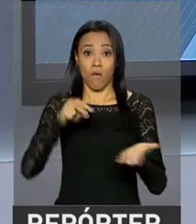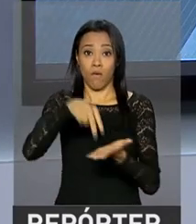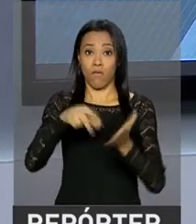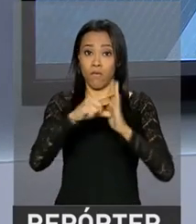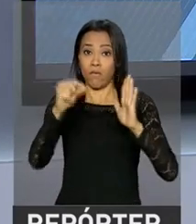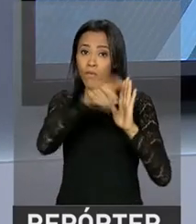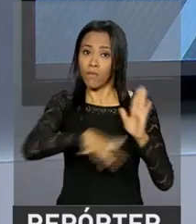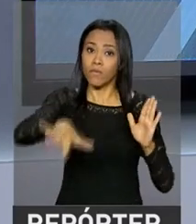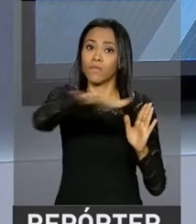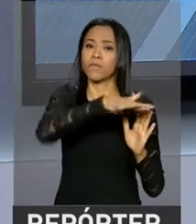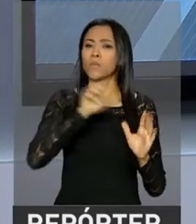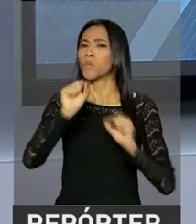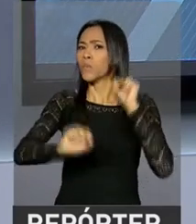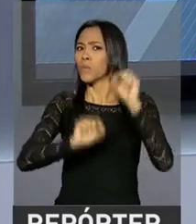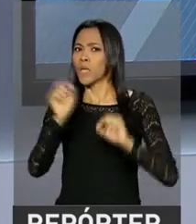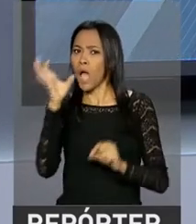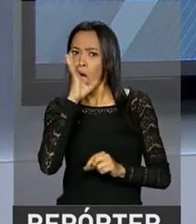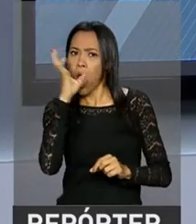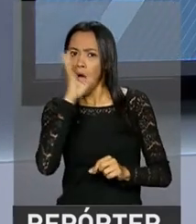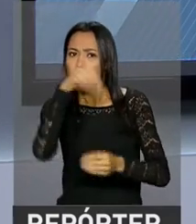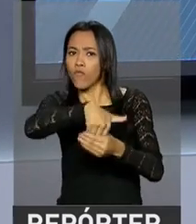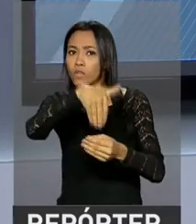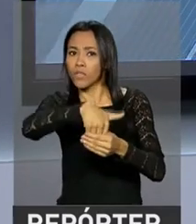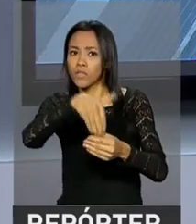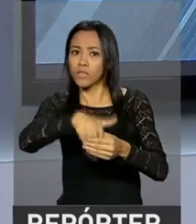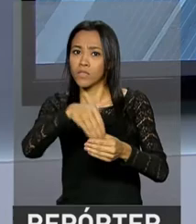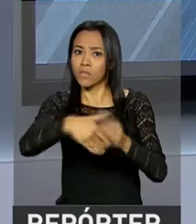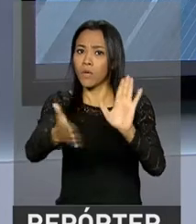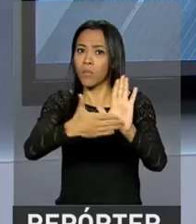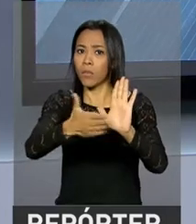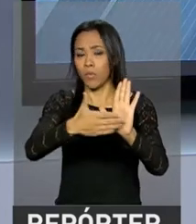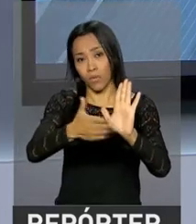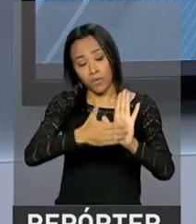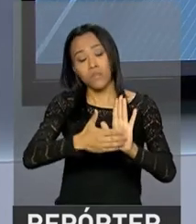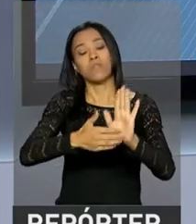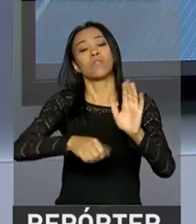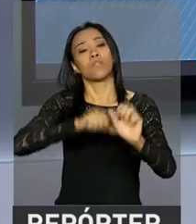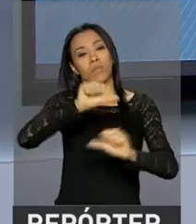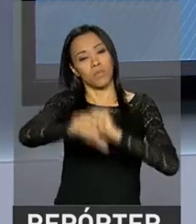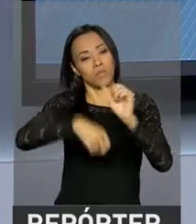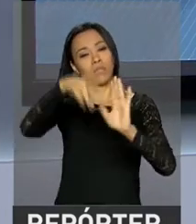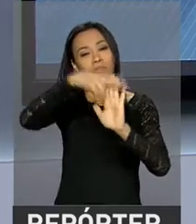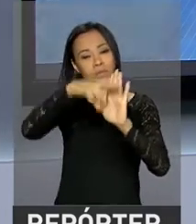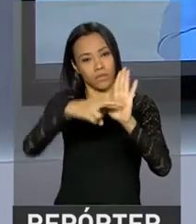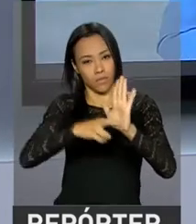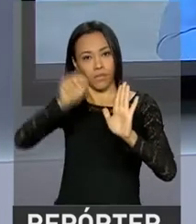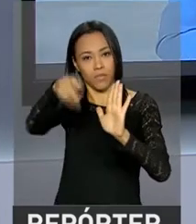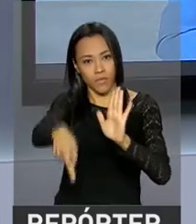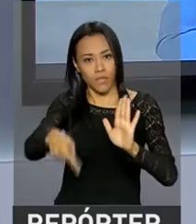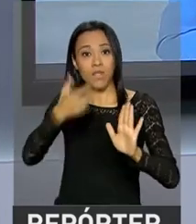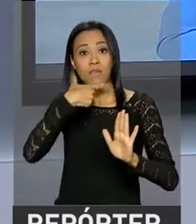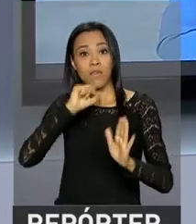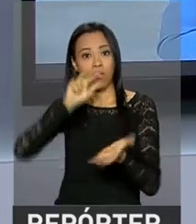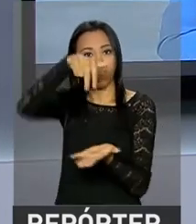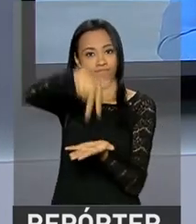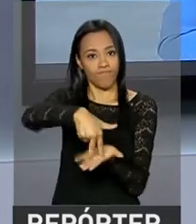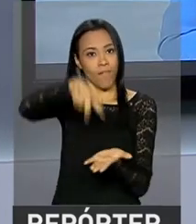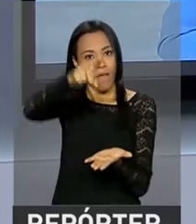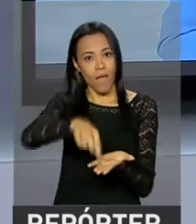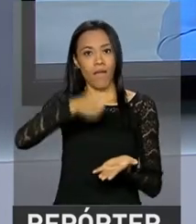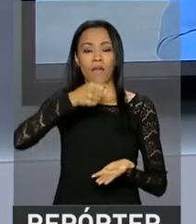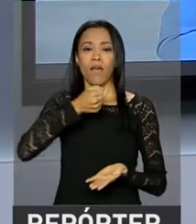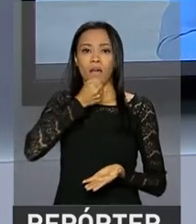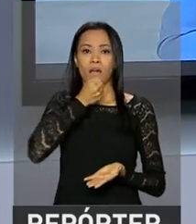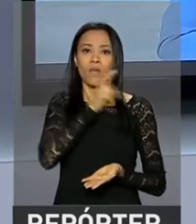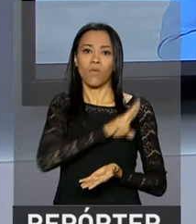acompanha a votação da reforma da previdência na comissão especial da câmara dos deputados que está lá é até e sadias que traz as